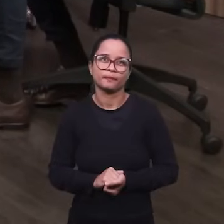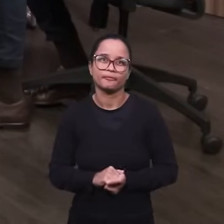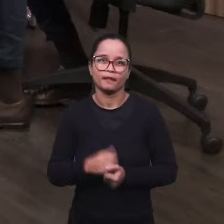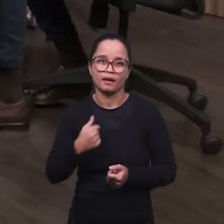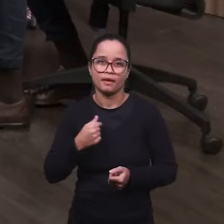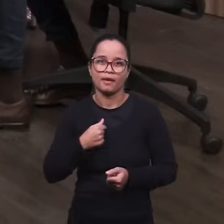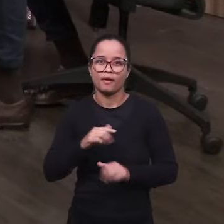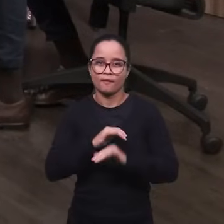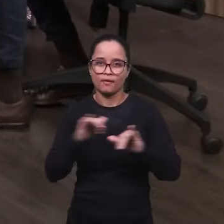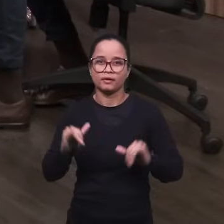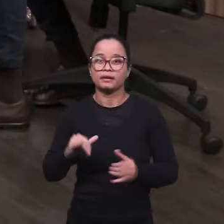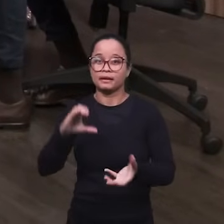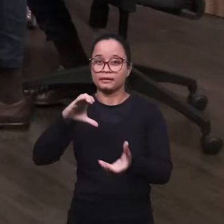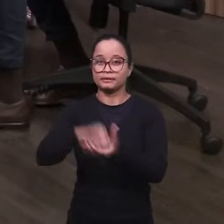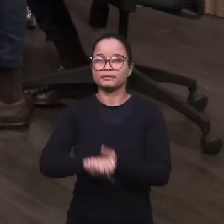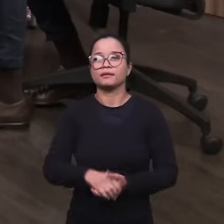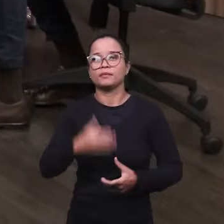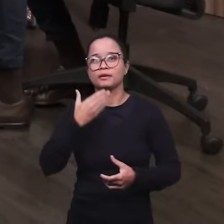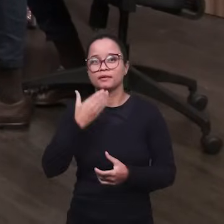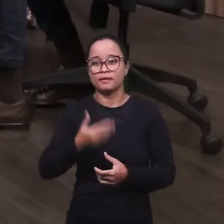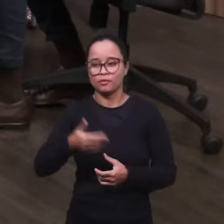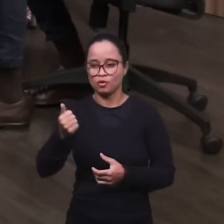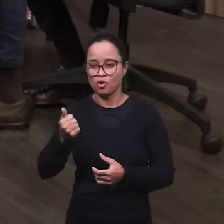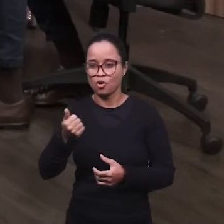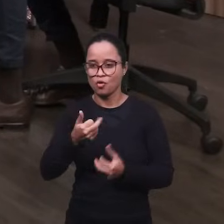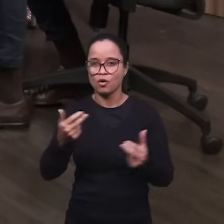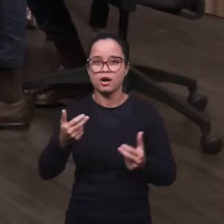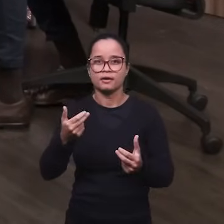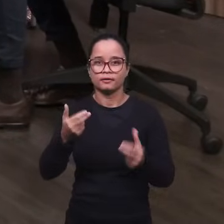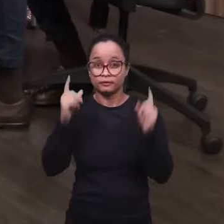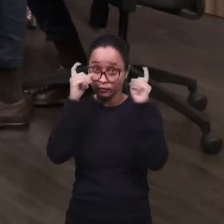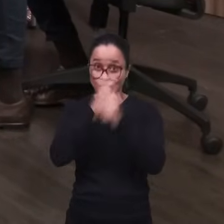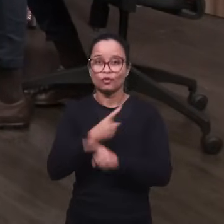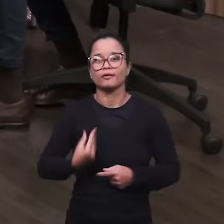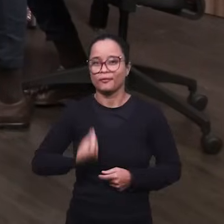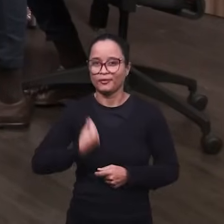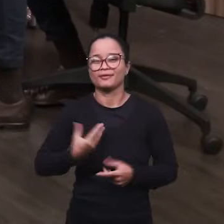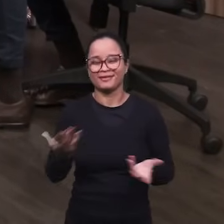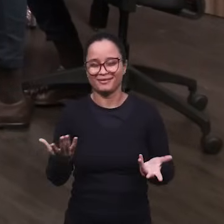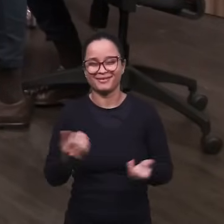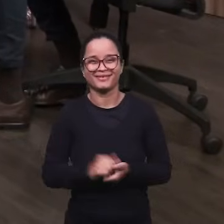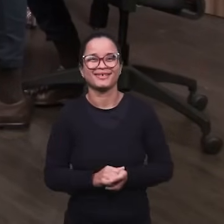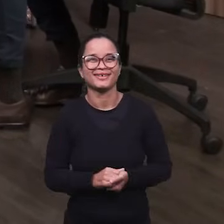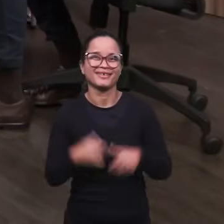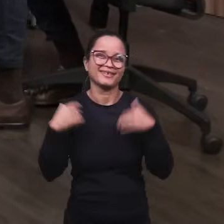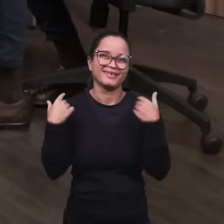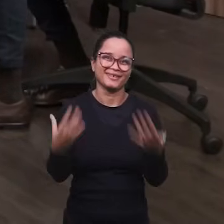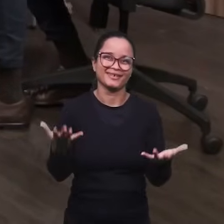costumo dizer que casamento é a melhor coisa mais complicada que a gente faz na vida. Então é isso mesmo. Mas